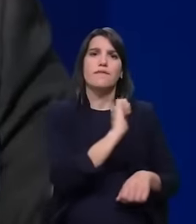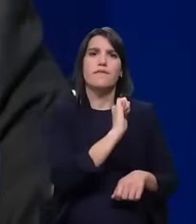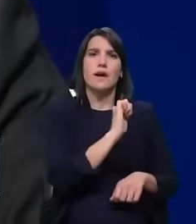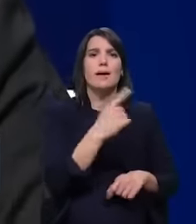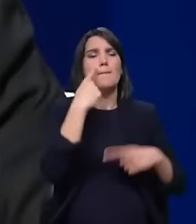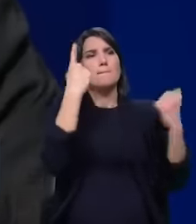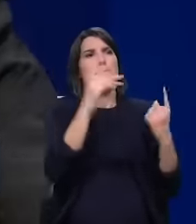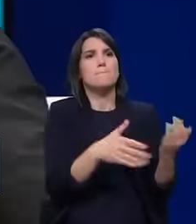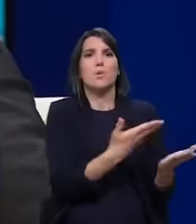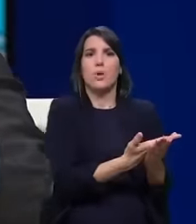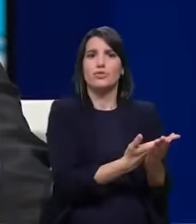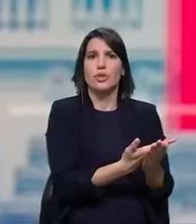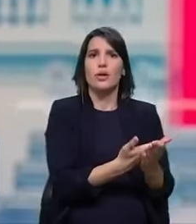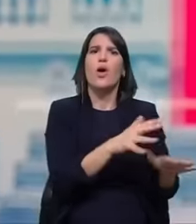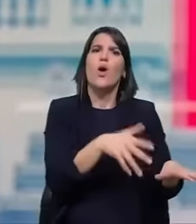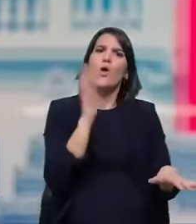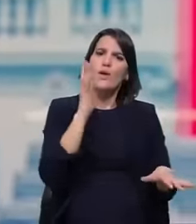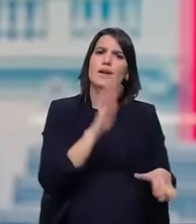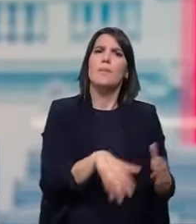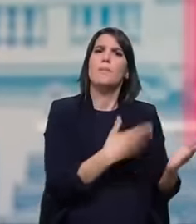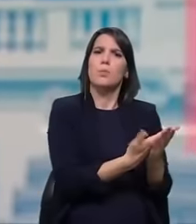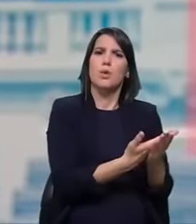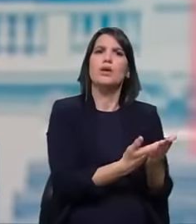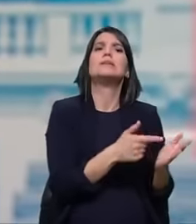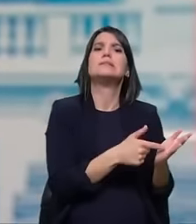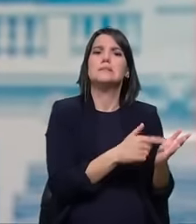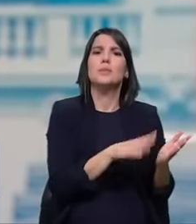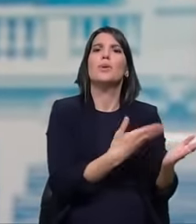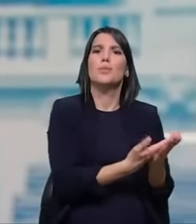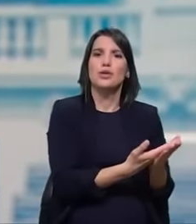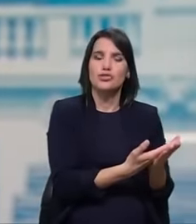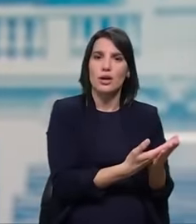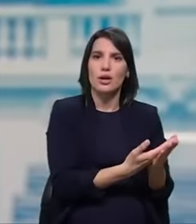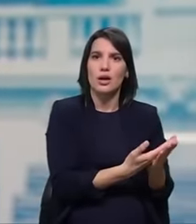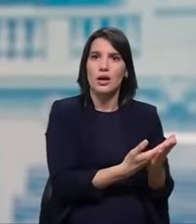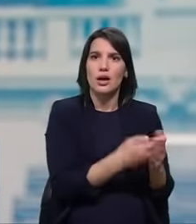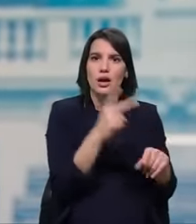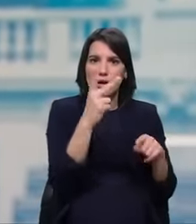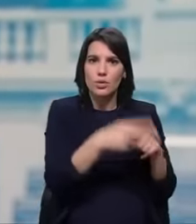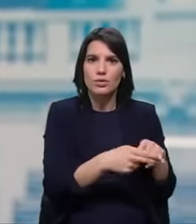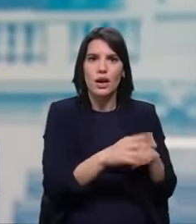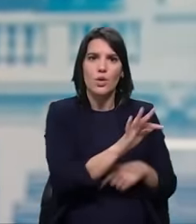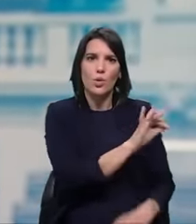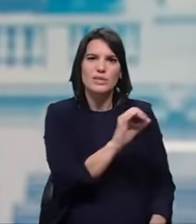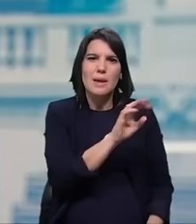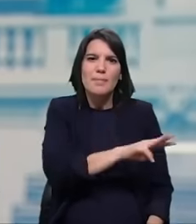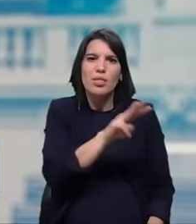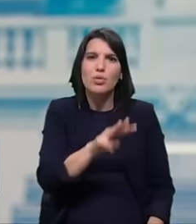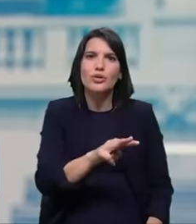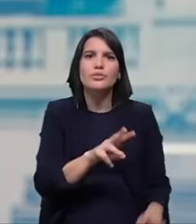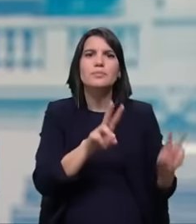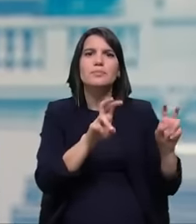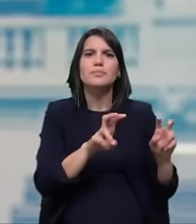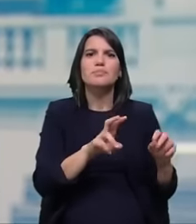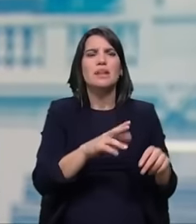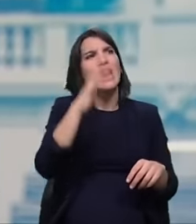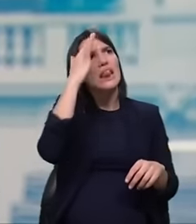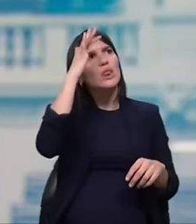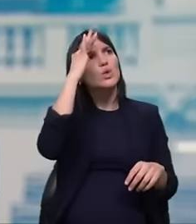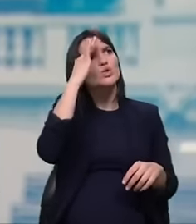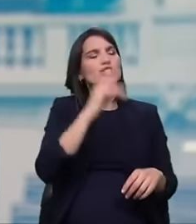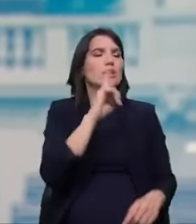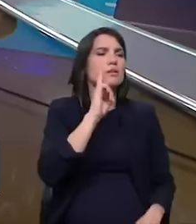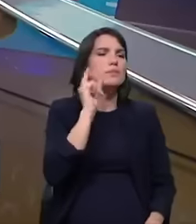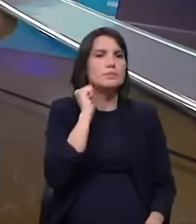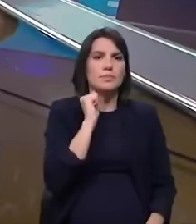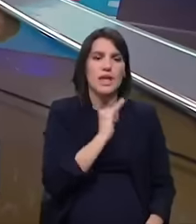proposta. E apresentou em Congresso uma proposta. E qual foi a proposta que apresentou? Cortar 400 milhões naquilo que chama ideologia de género.